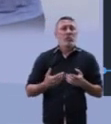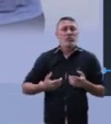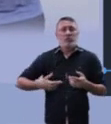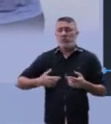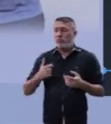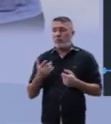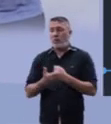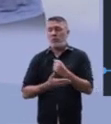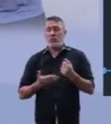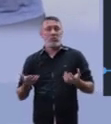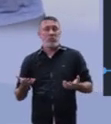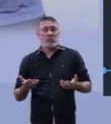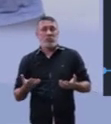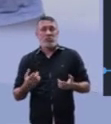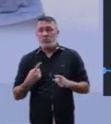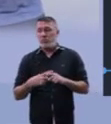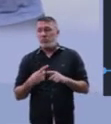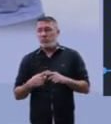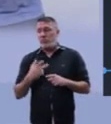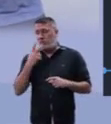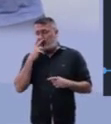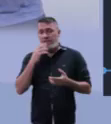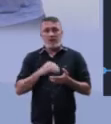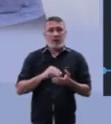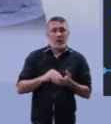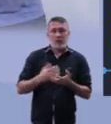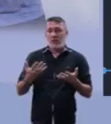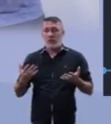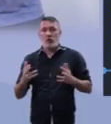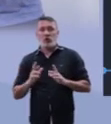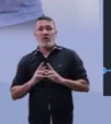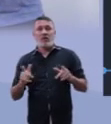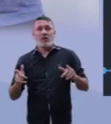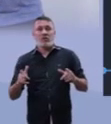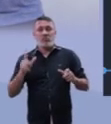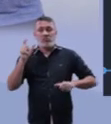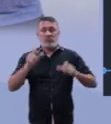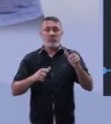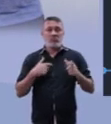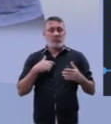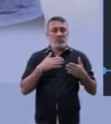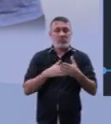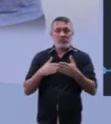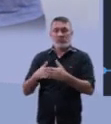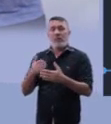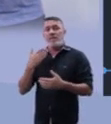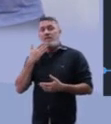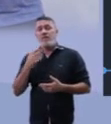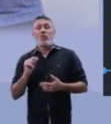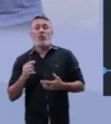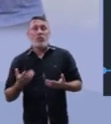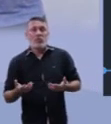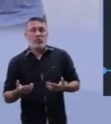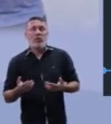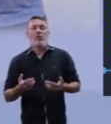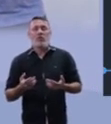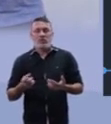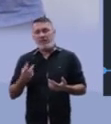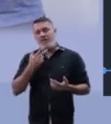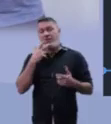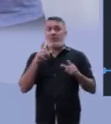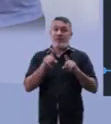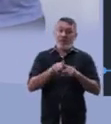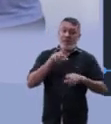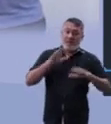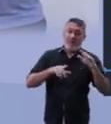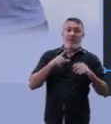quê? Eu não tenho mais. Eu estou restrito àquilo que é diferente. Vai favorecer o quê? Né?